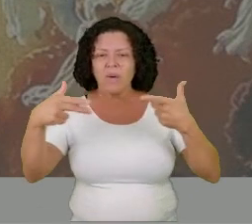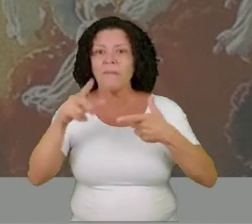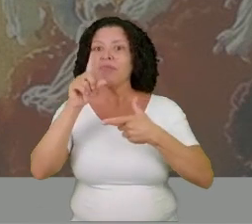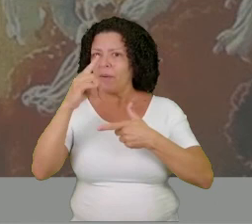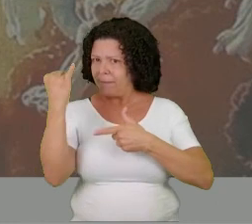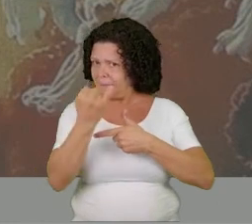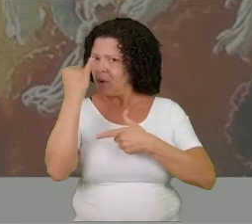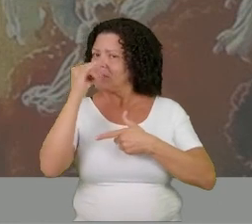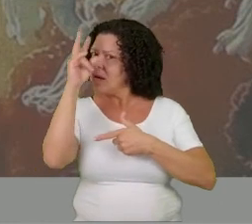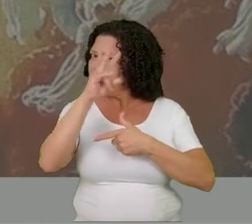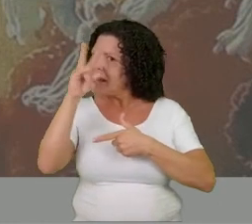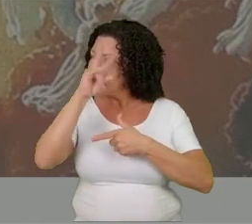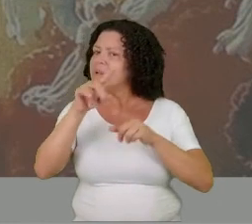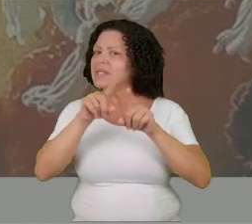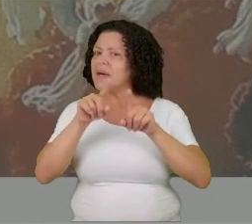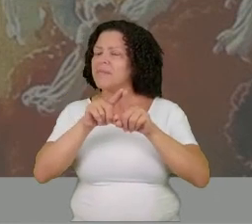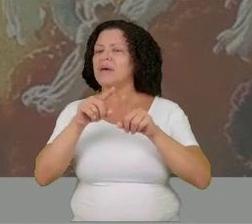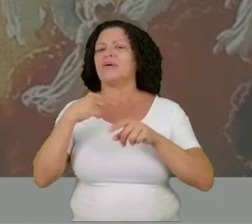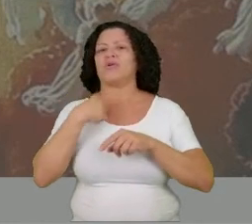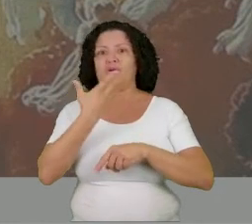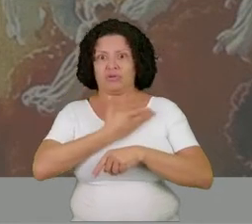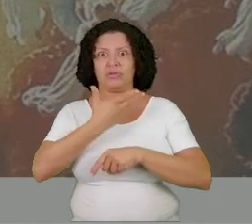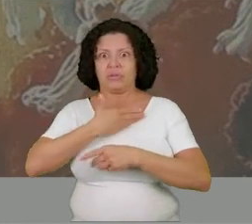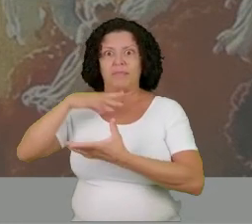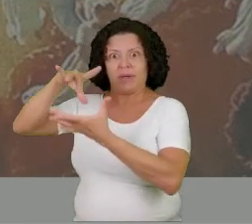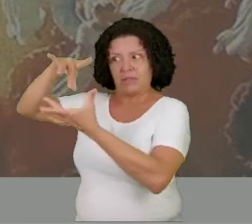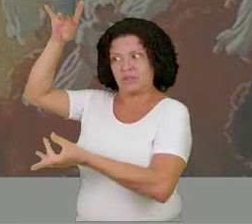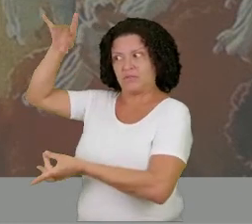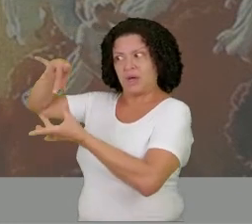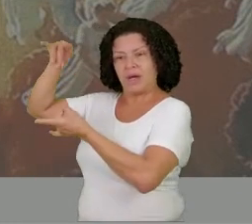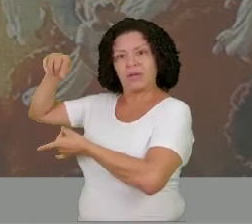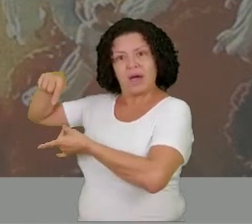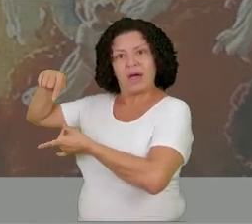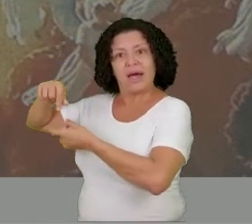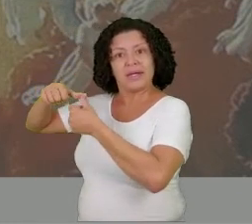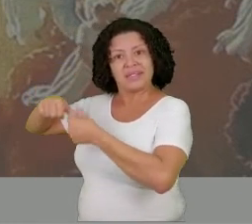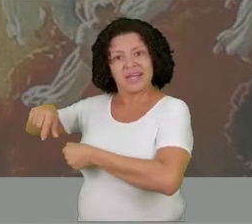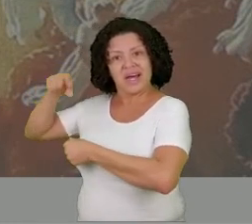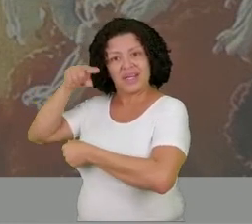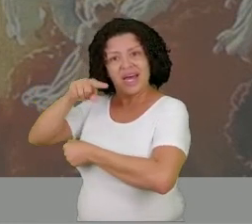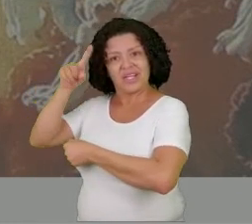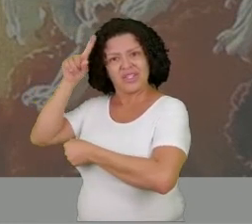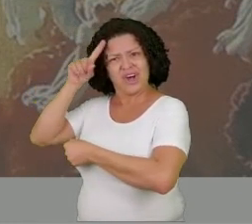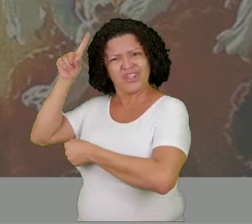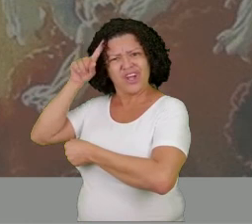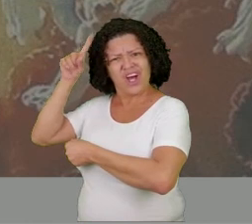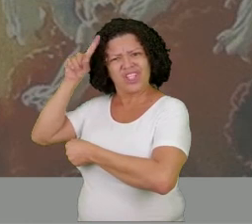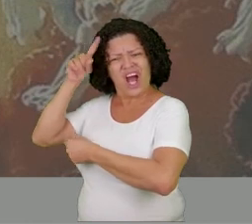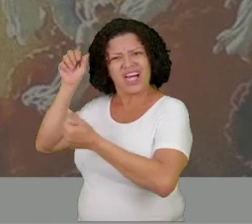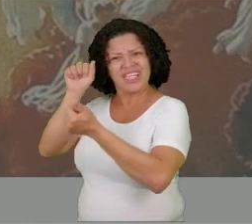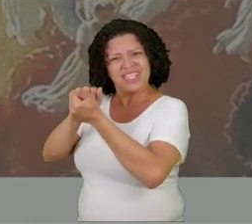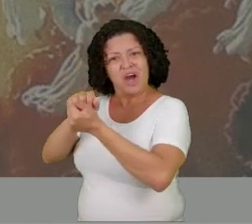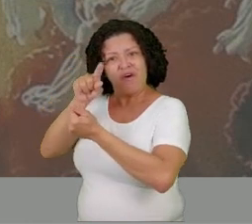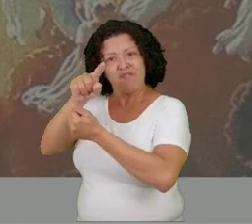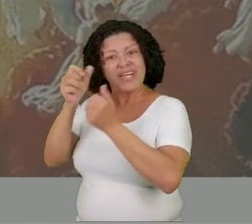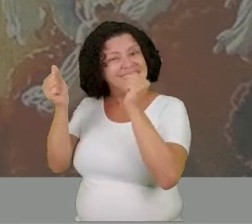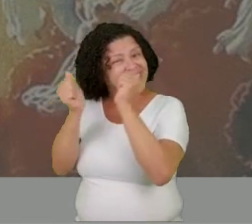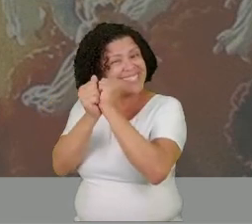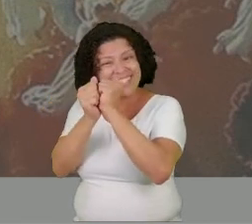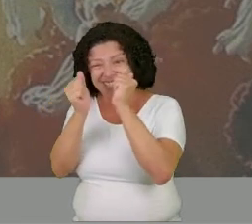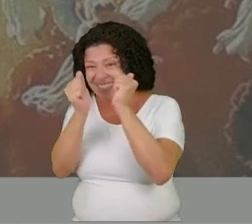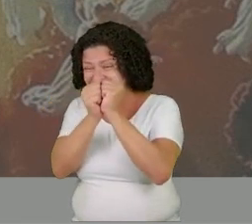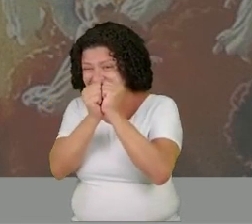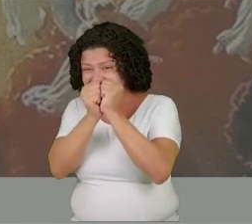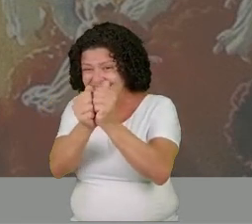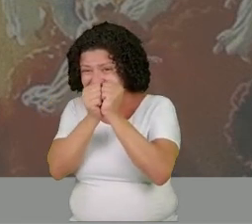vida. Outra coisa, importante lembrar que os nossos amigos espirituais estão aqui todo o